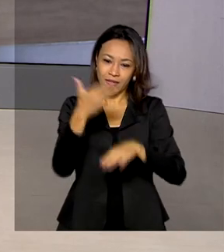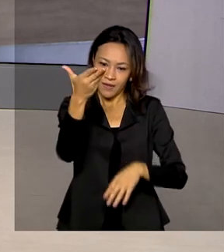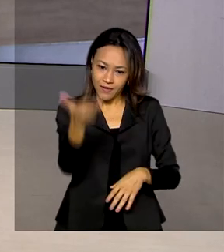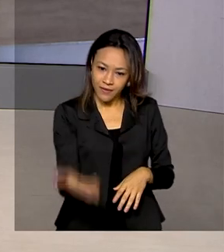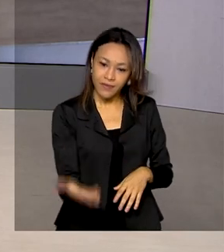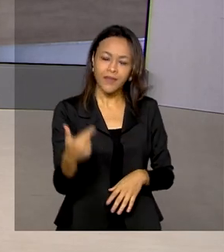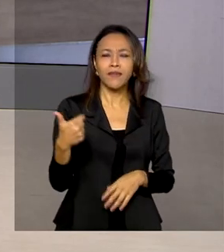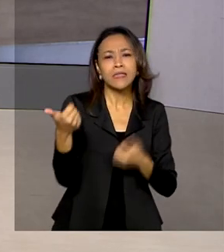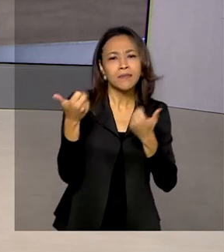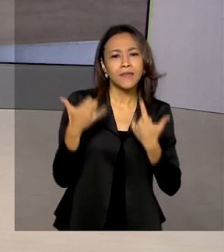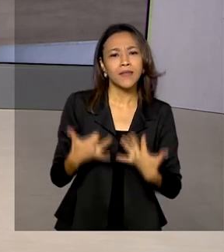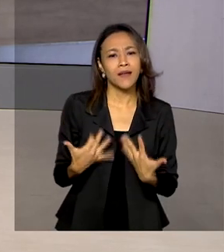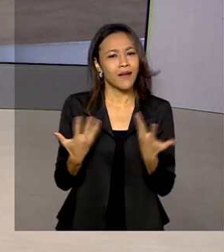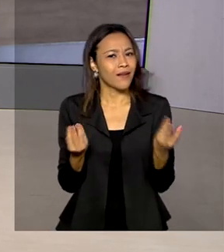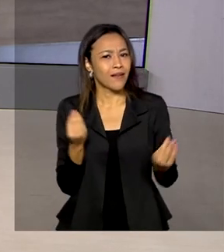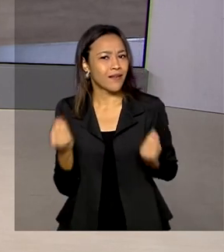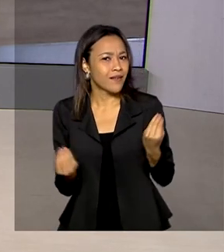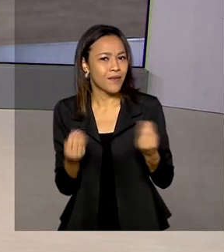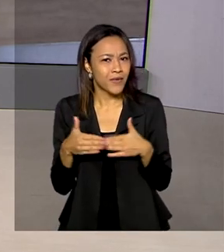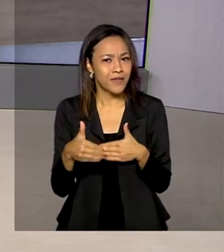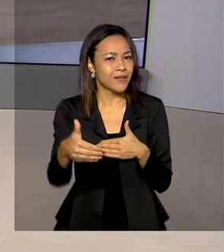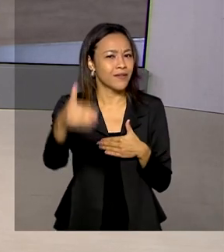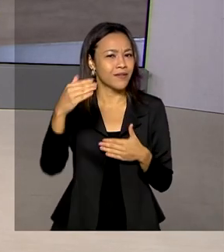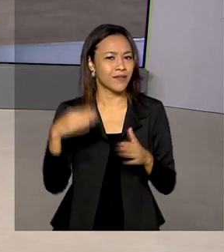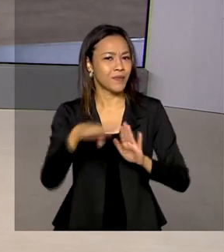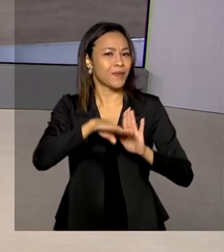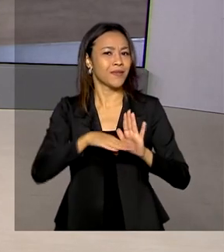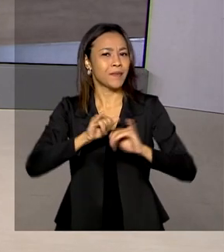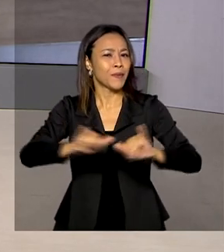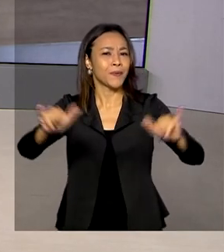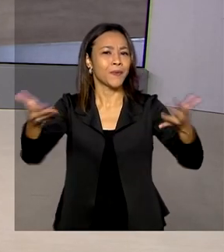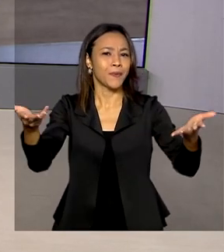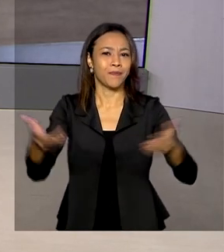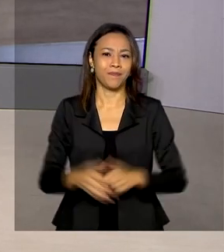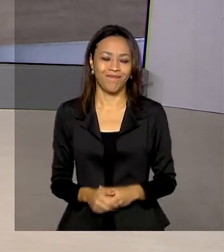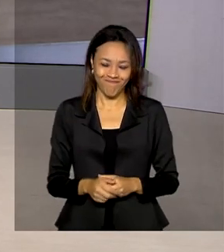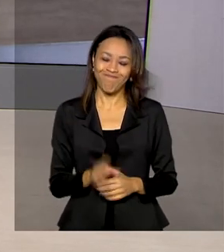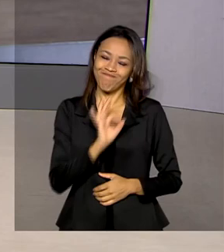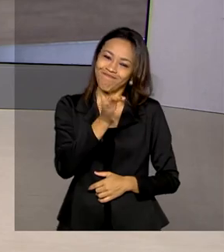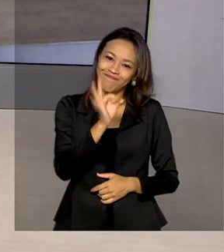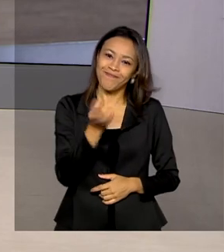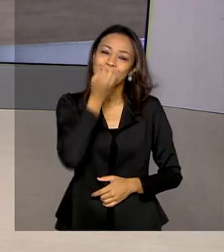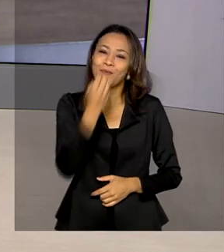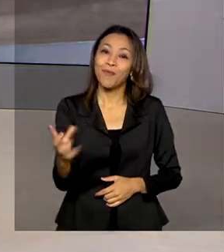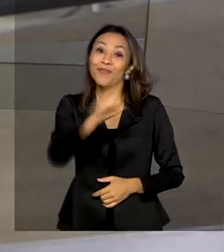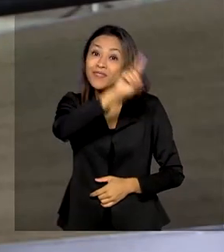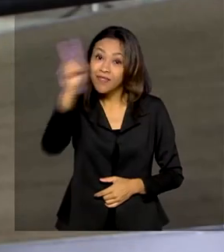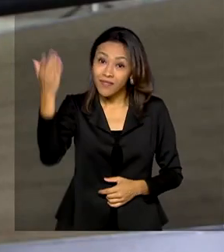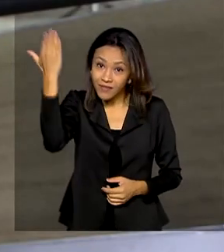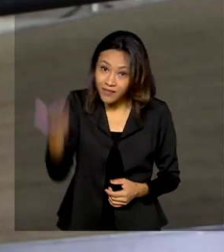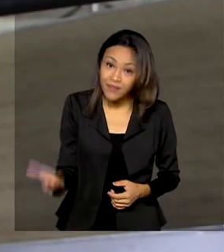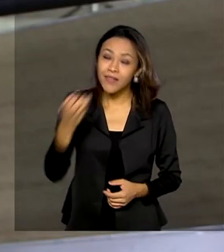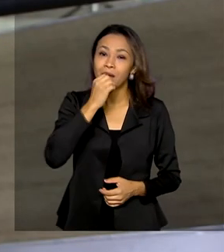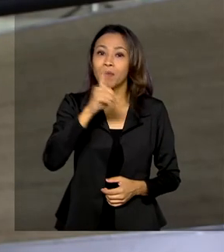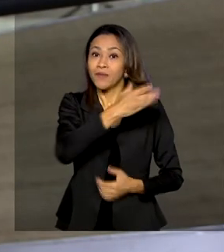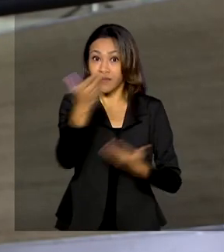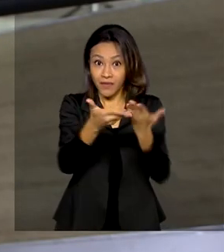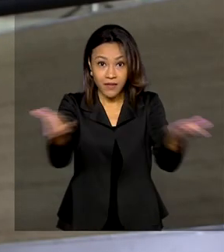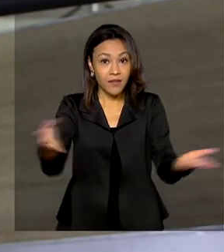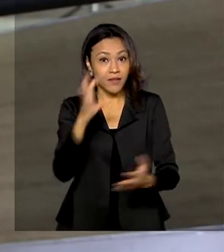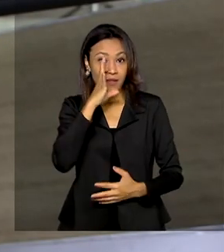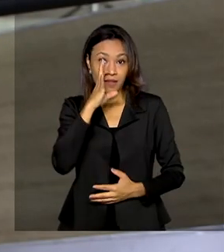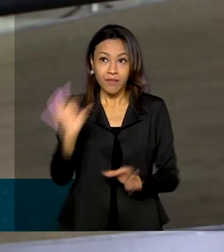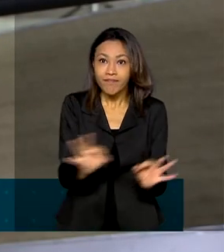prazer que vai nos contar um pouquinho mais é Ana bom dia oi Daniele isso mesmo bom dia para você bom dia para quem nos acompanha